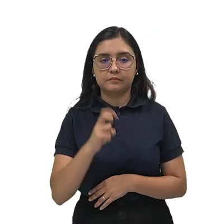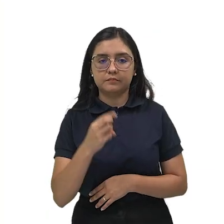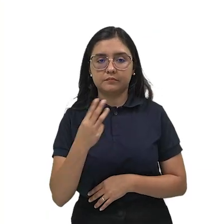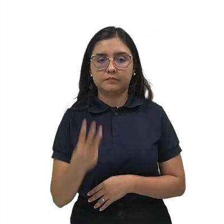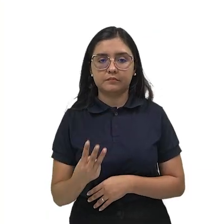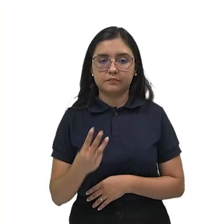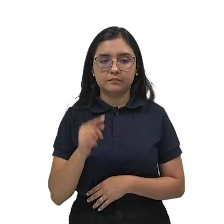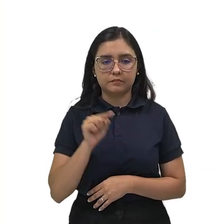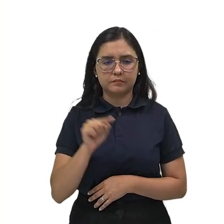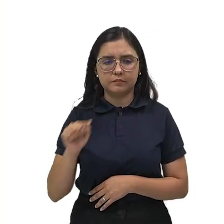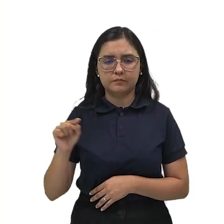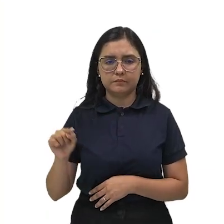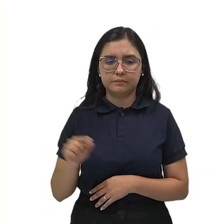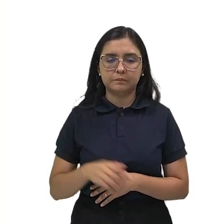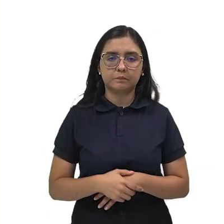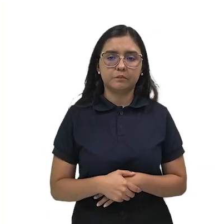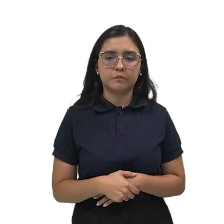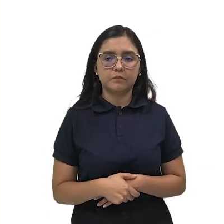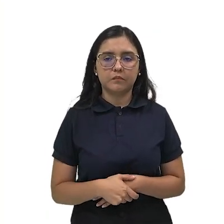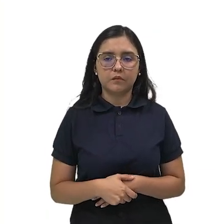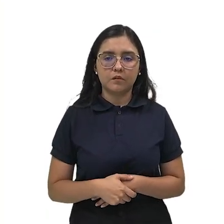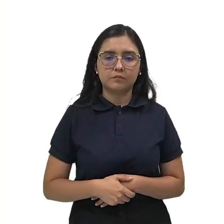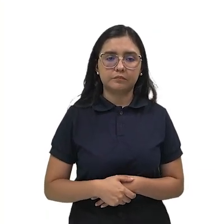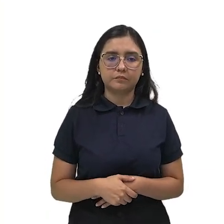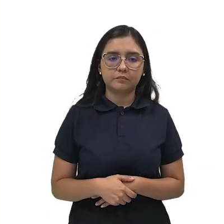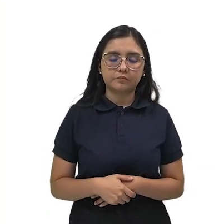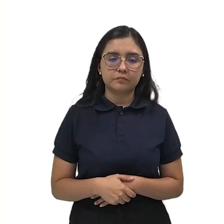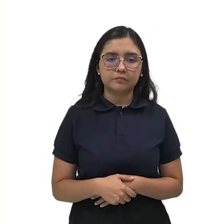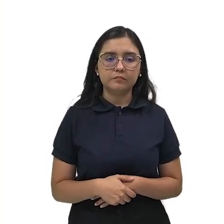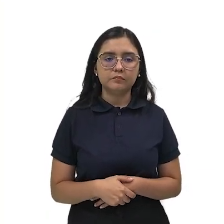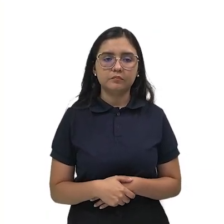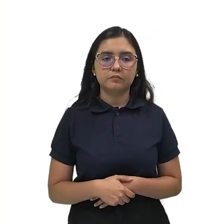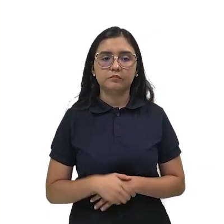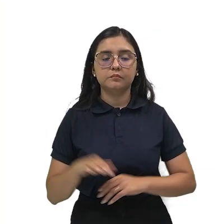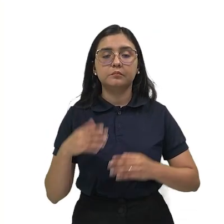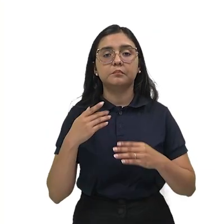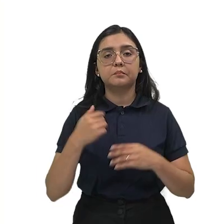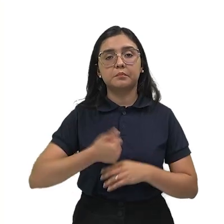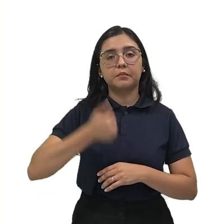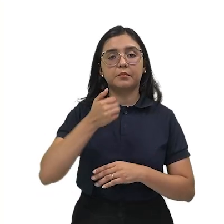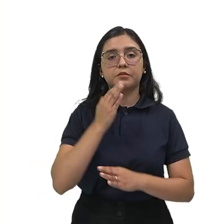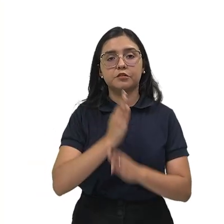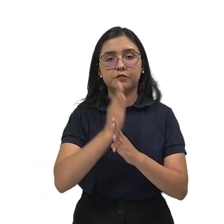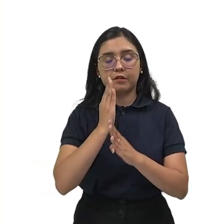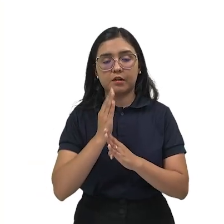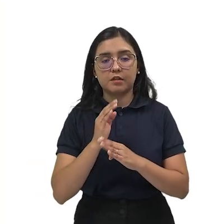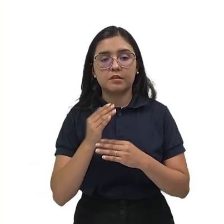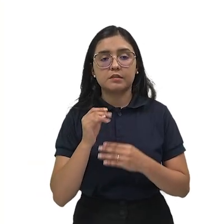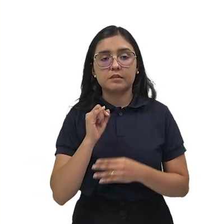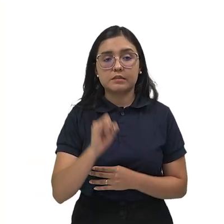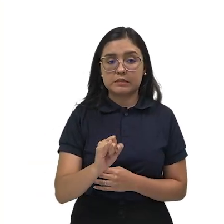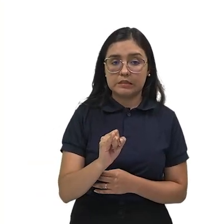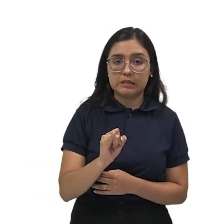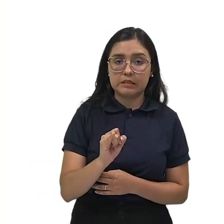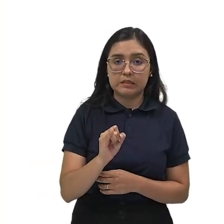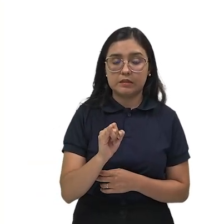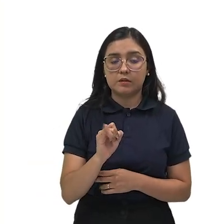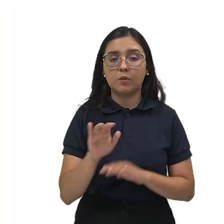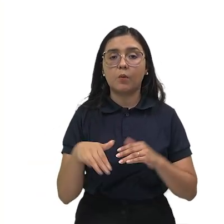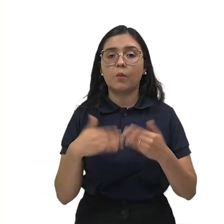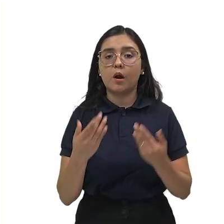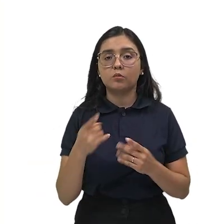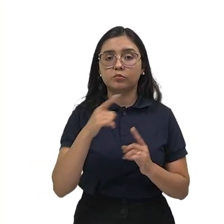53 e reticências. Primeiro, nós vamos identificar se eu estou diante de uma